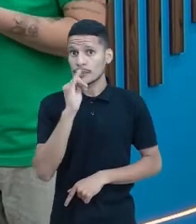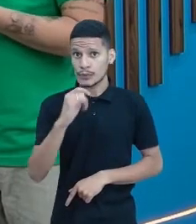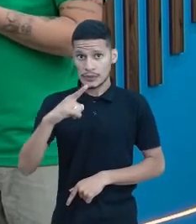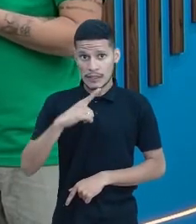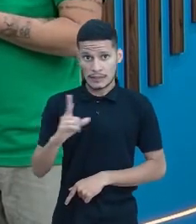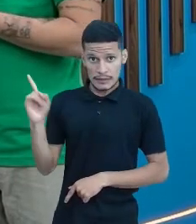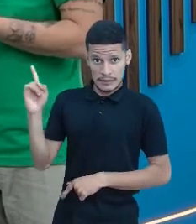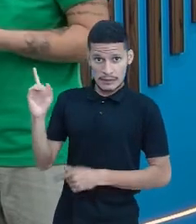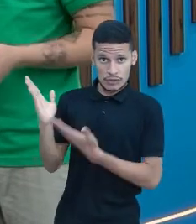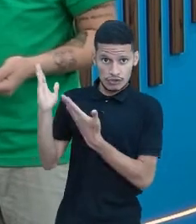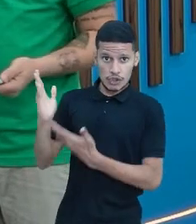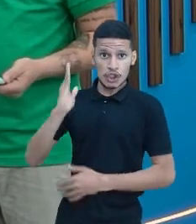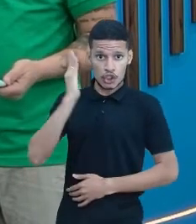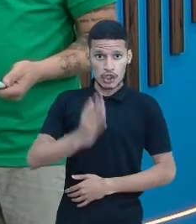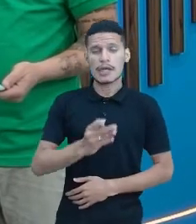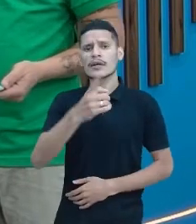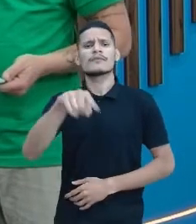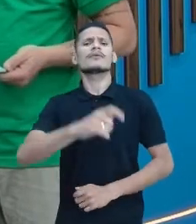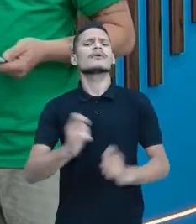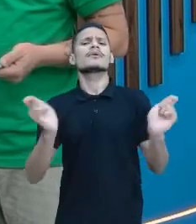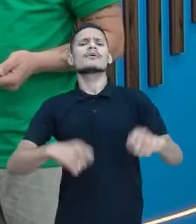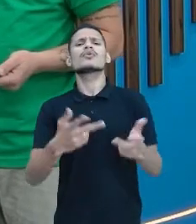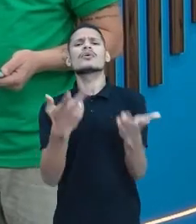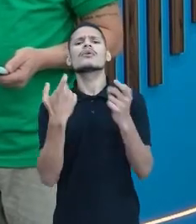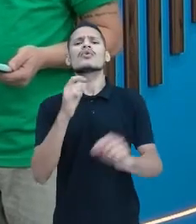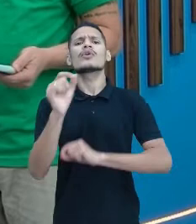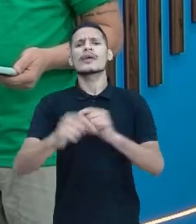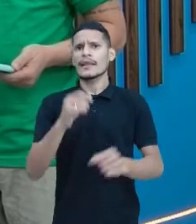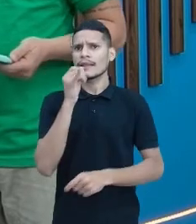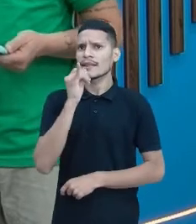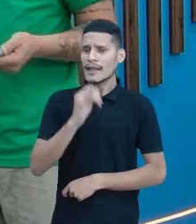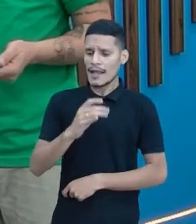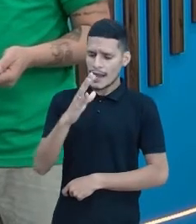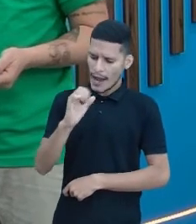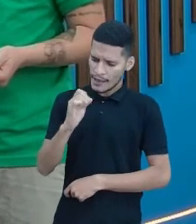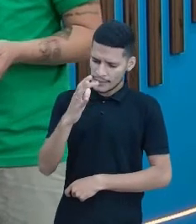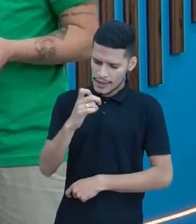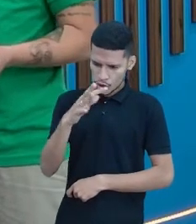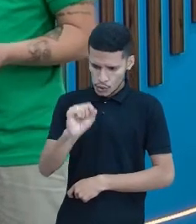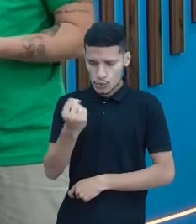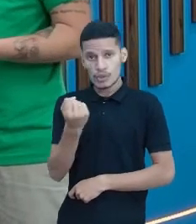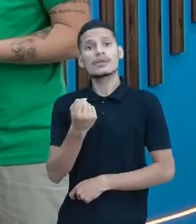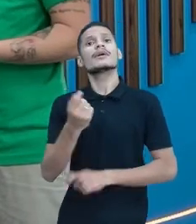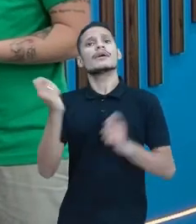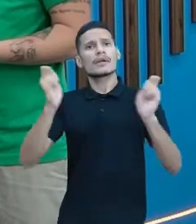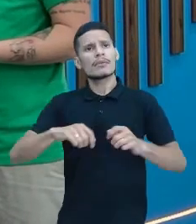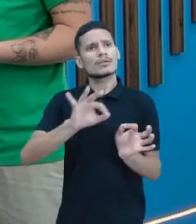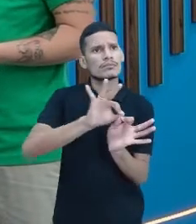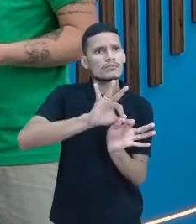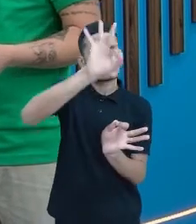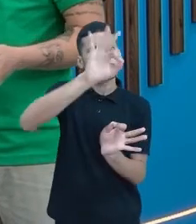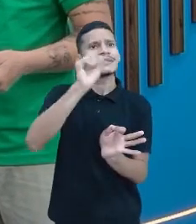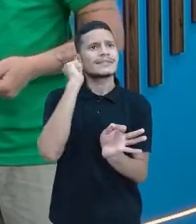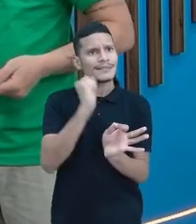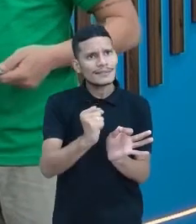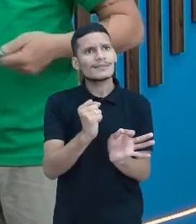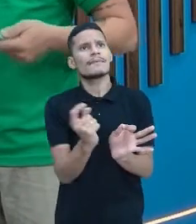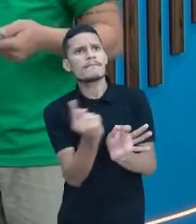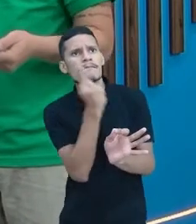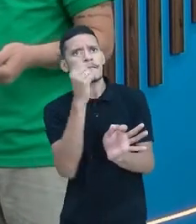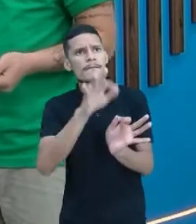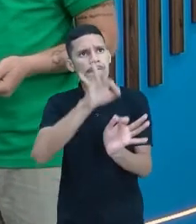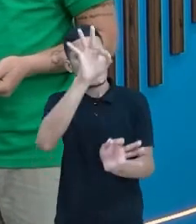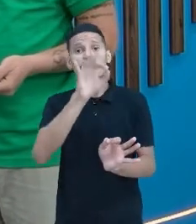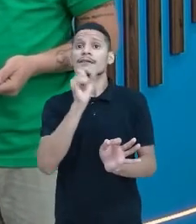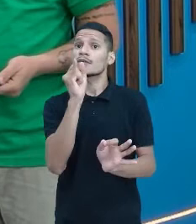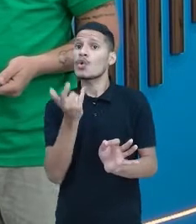triângulo dessa forma aí, você percebe que aquele cateto ali, ele cumpre o papel de altura do triângulo. Se eu pego o triângulo numa